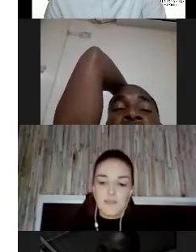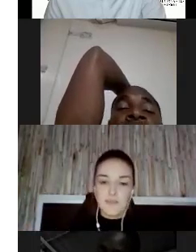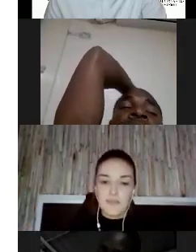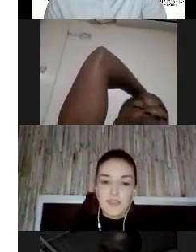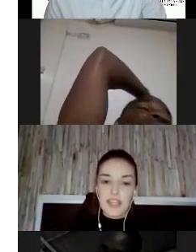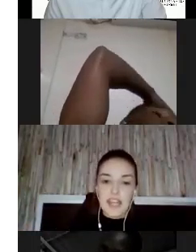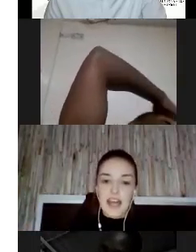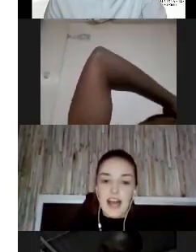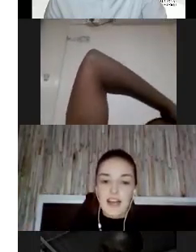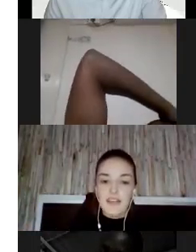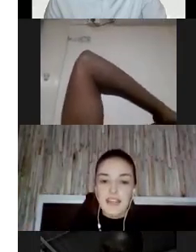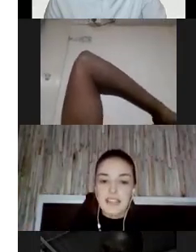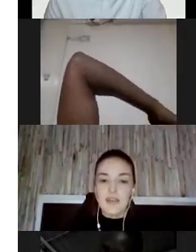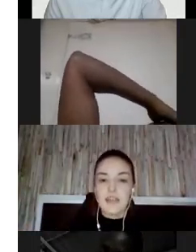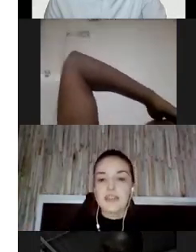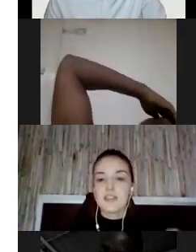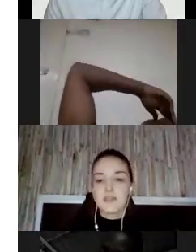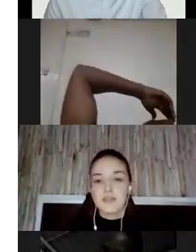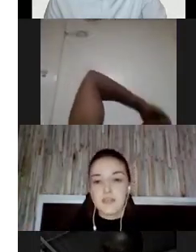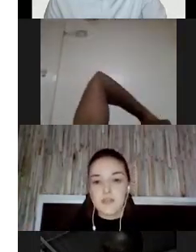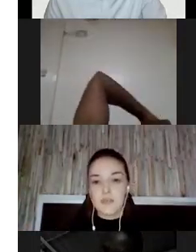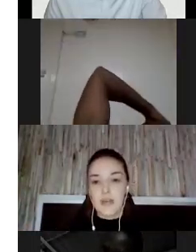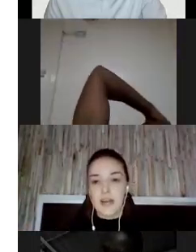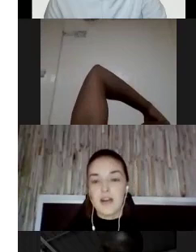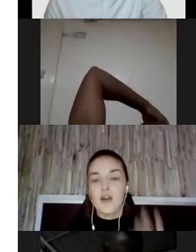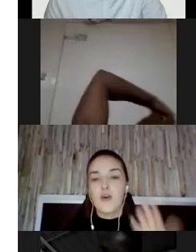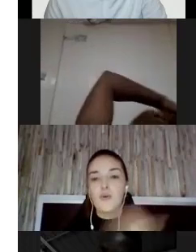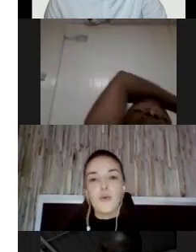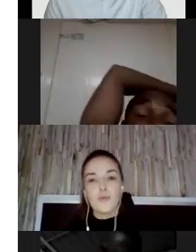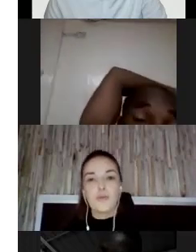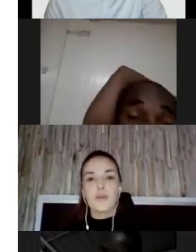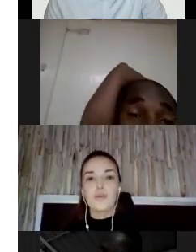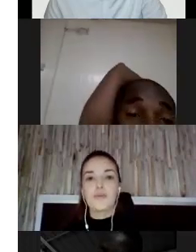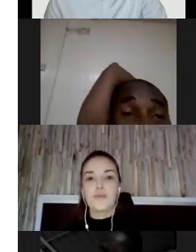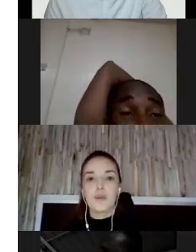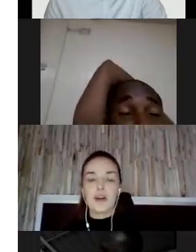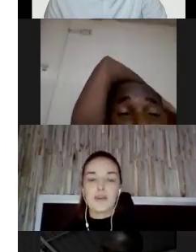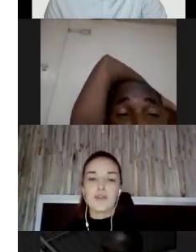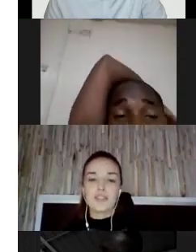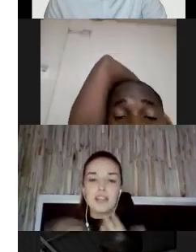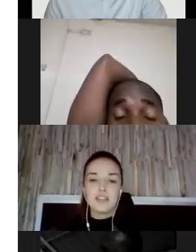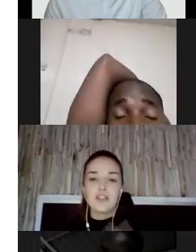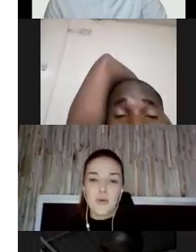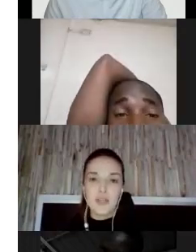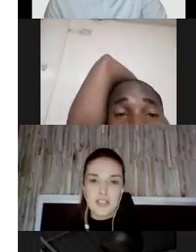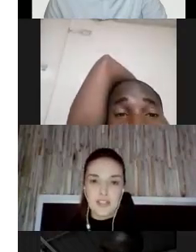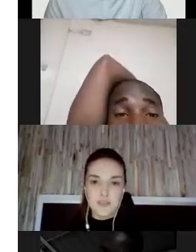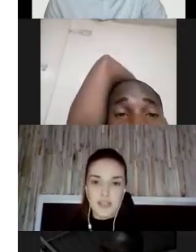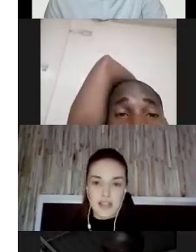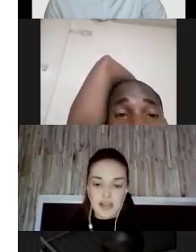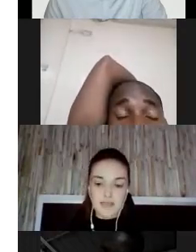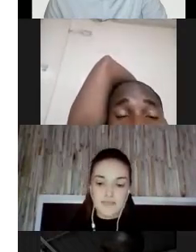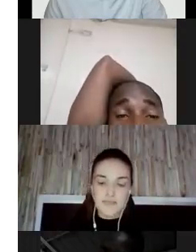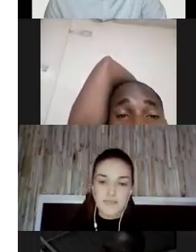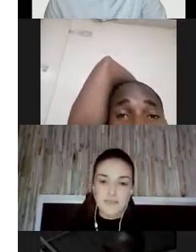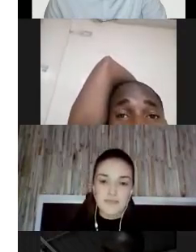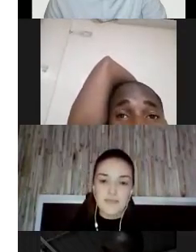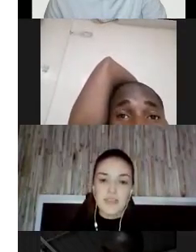costa. A variação relativa do nível do mar com a quantidade de aporte